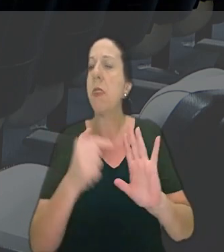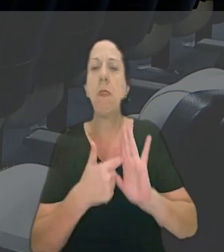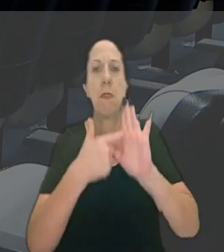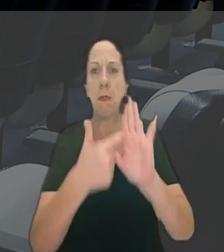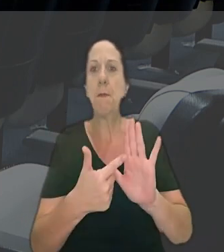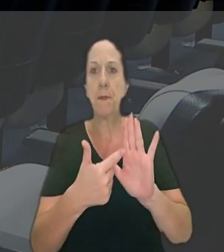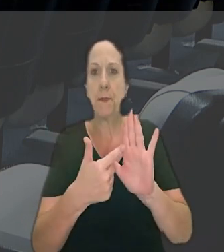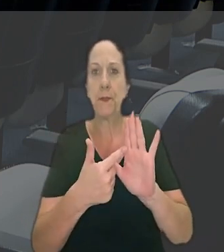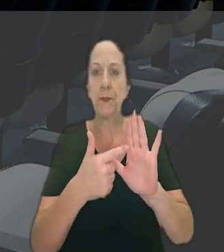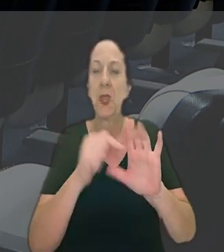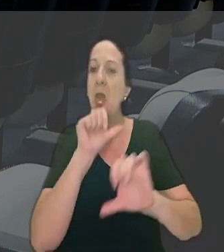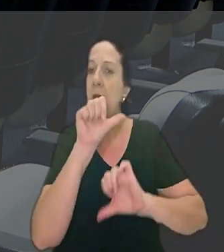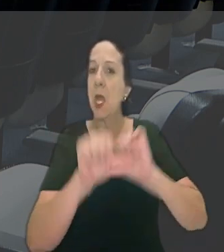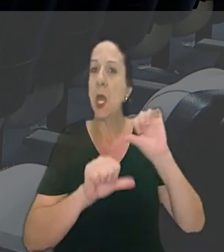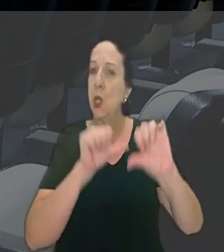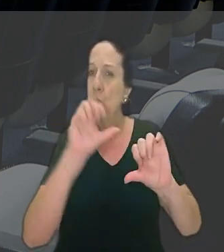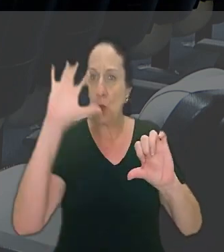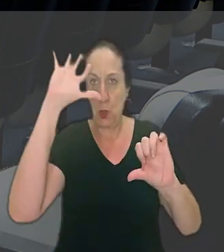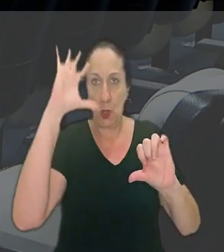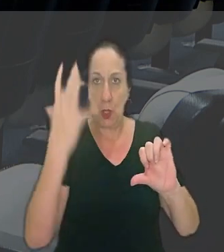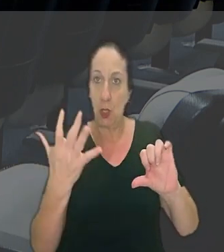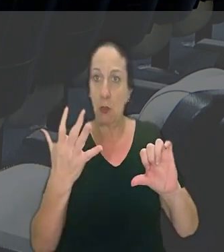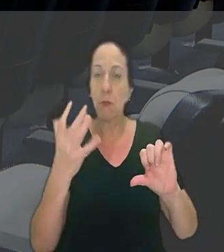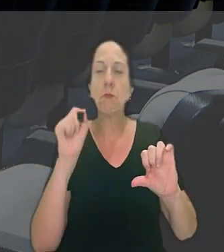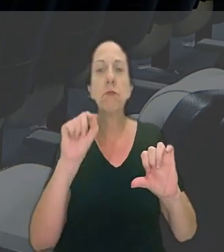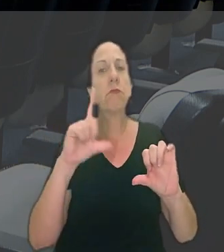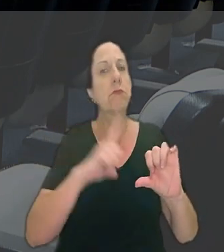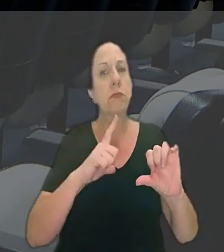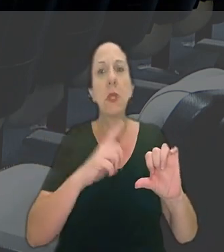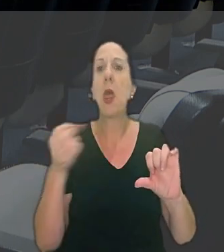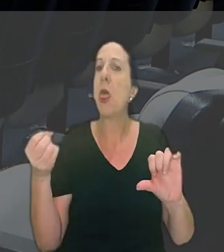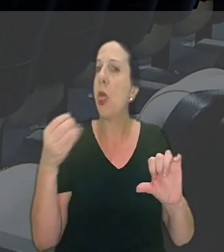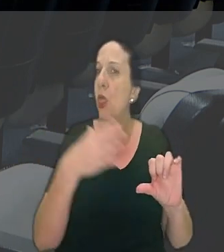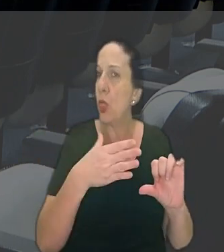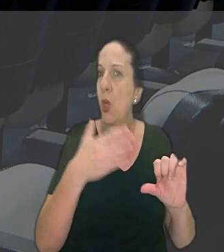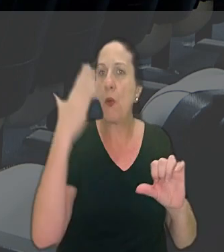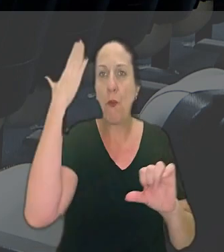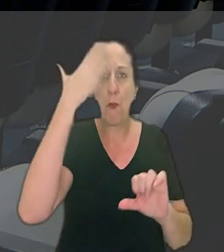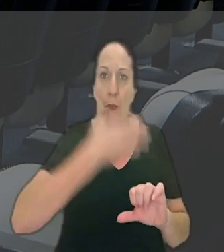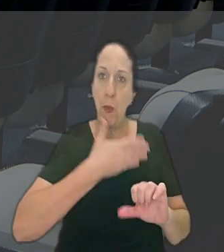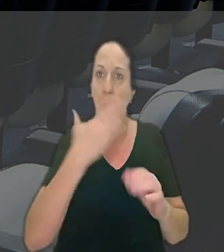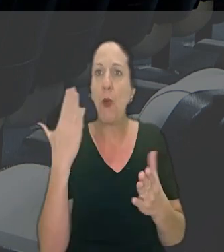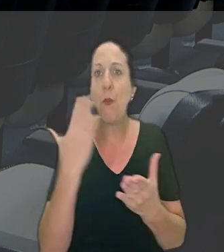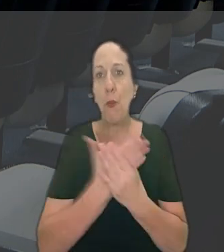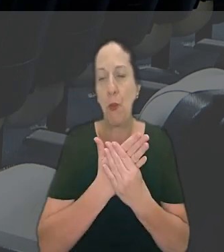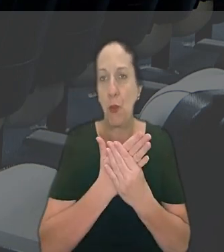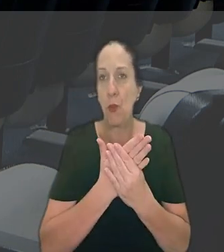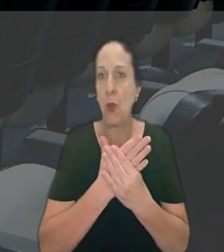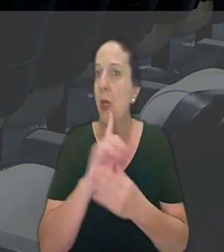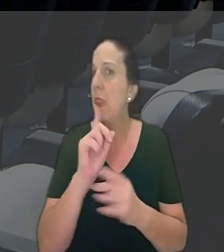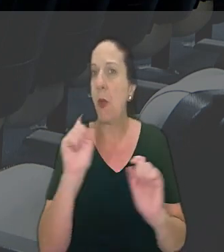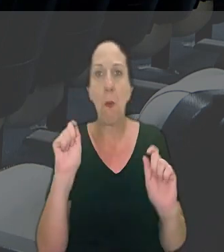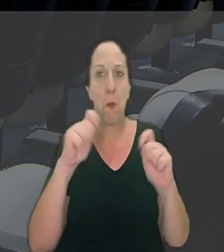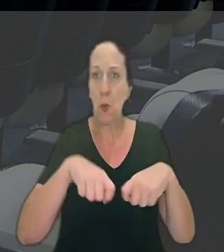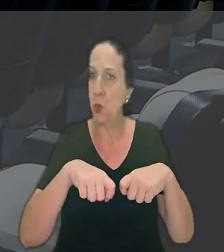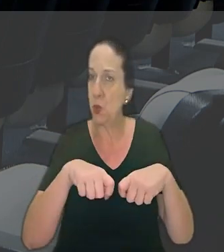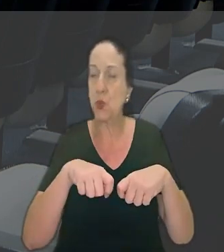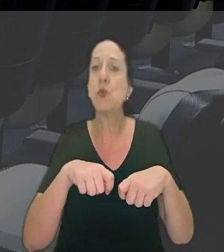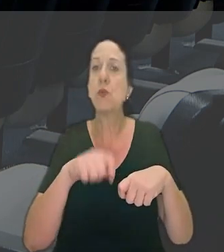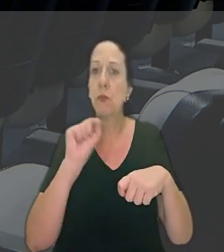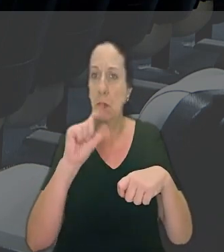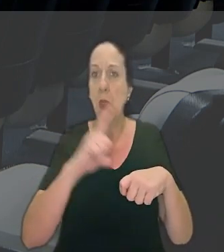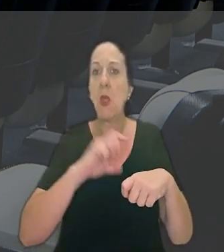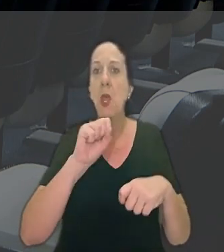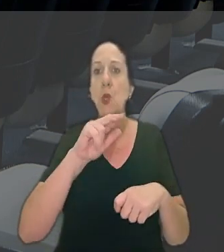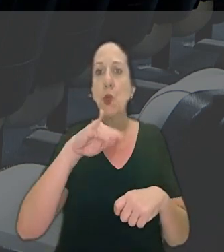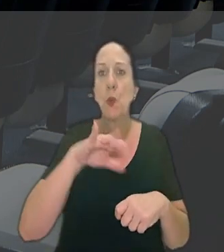ficou demonstrado. A alteração da decisão demandaria nova análise das provas do processo, o que não é possível,